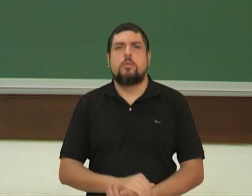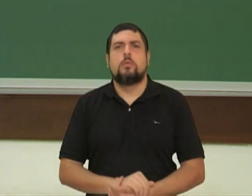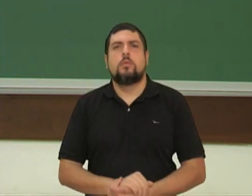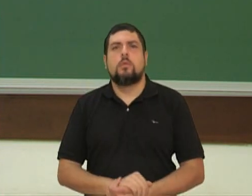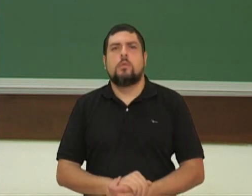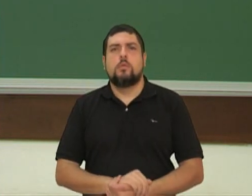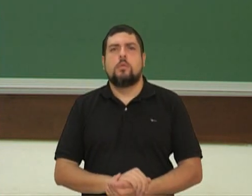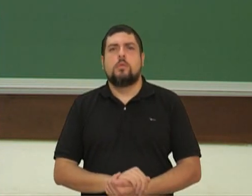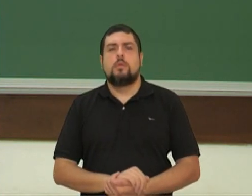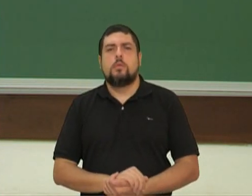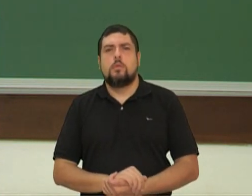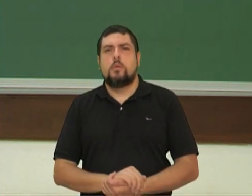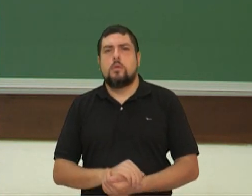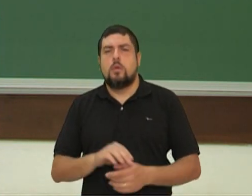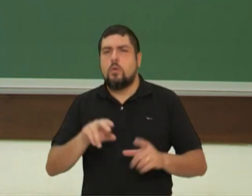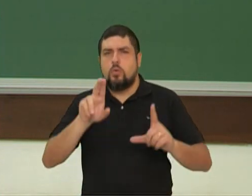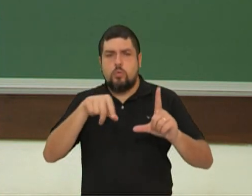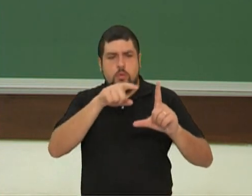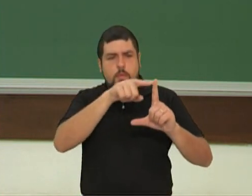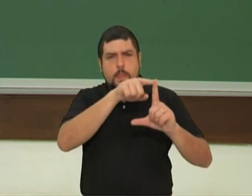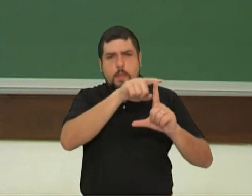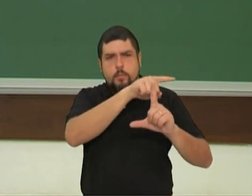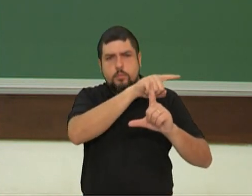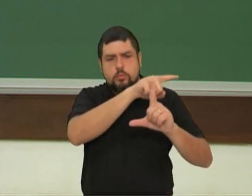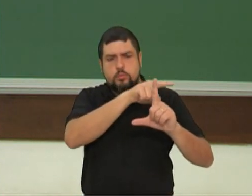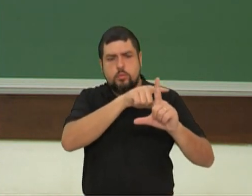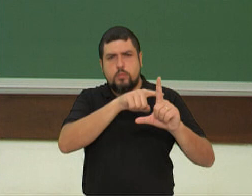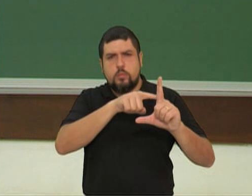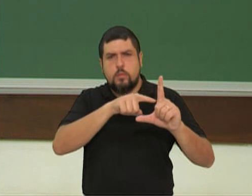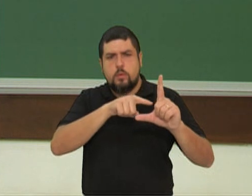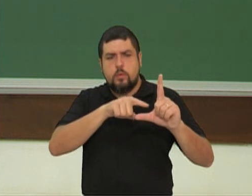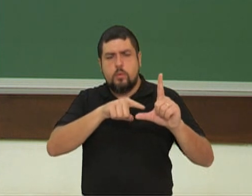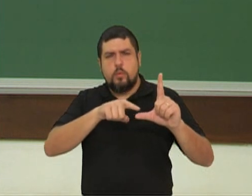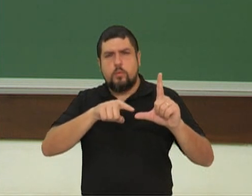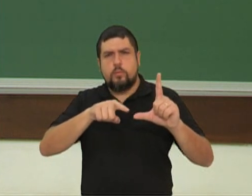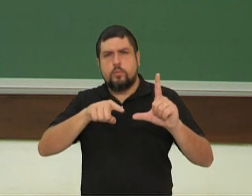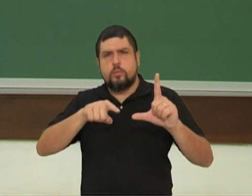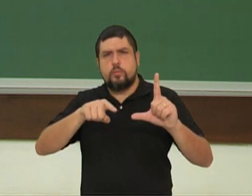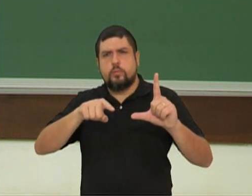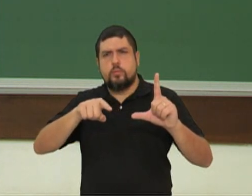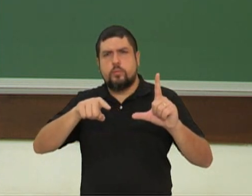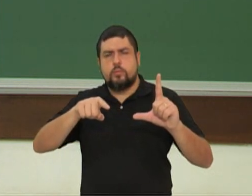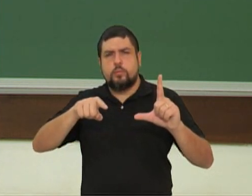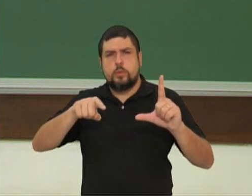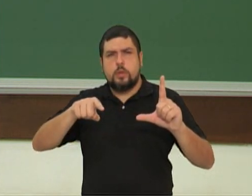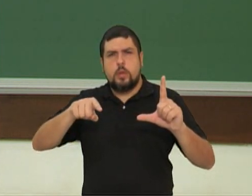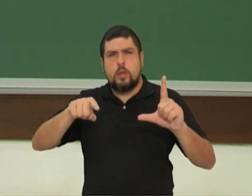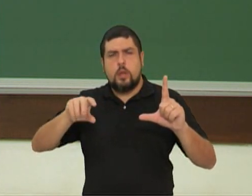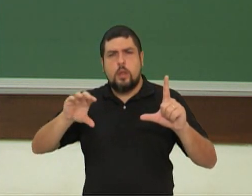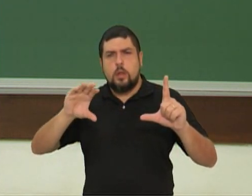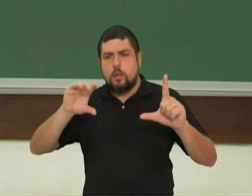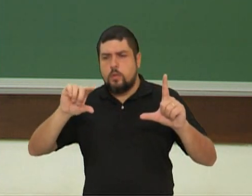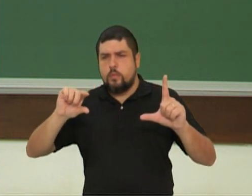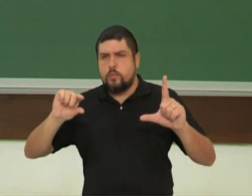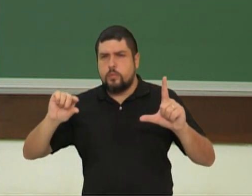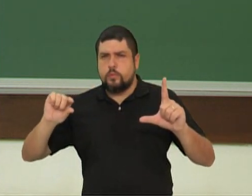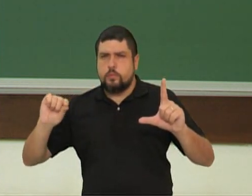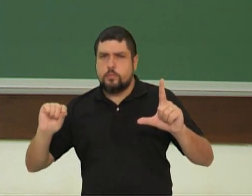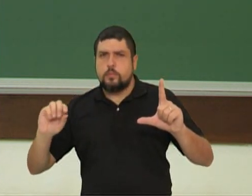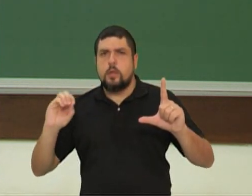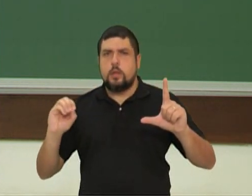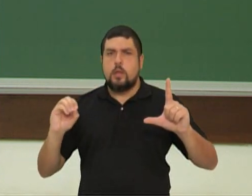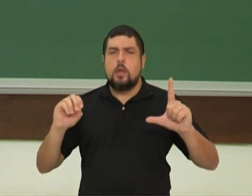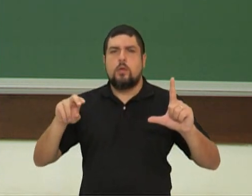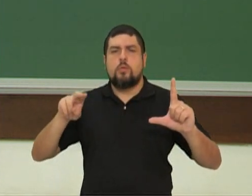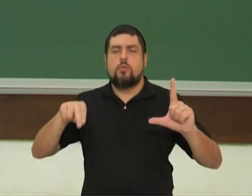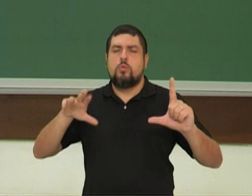um ponto, nesse caso aqui, jamais você vai ter a sua imagem 0. Vai